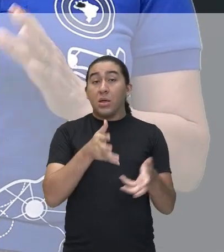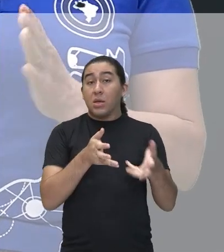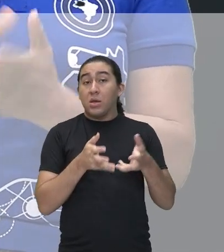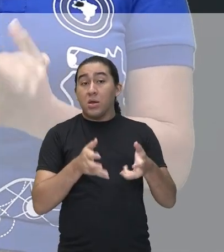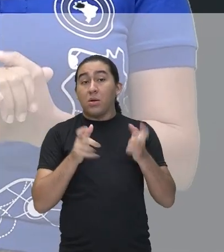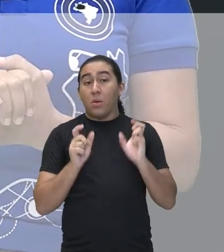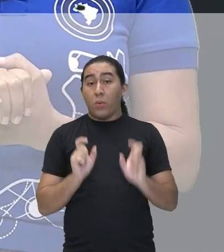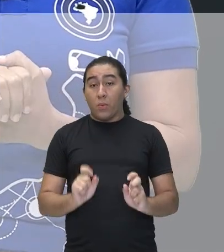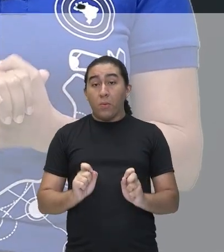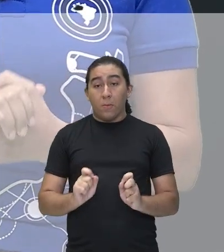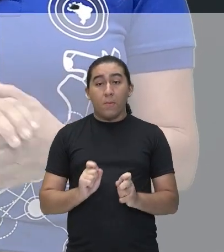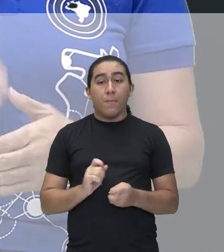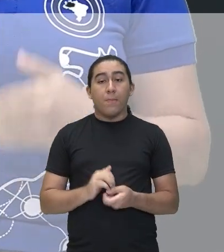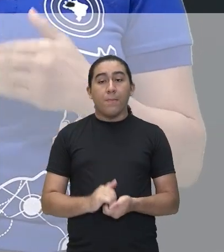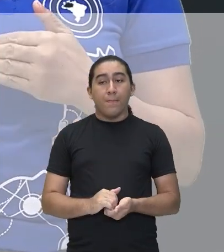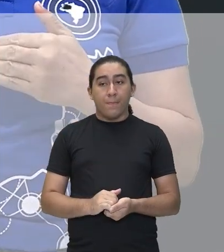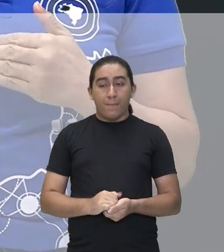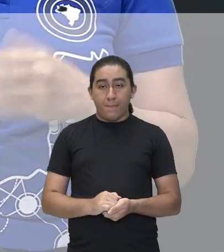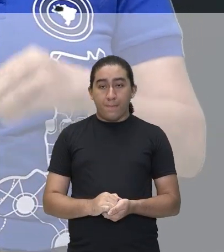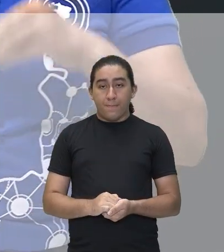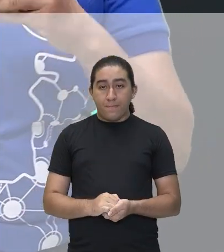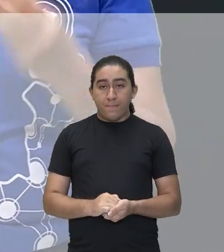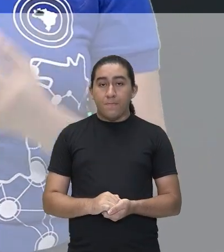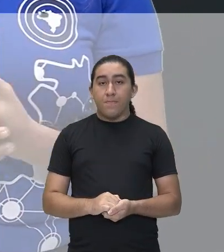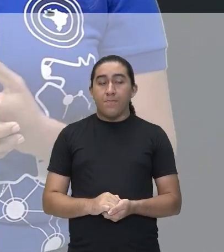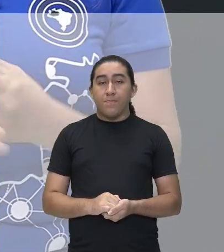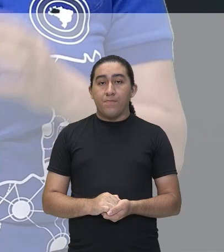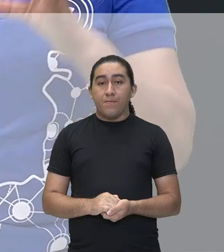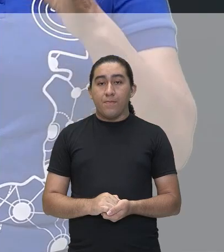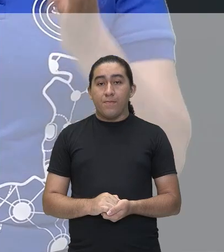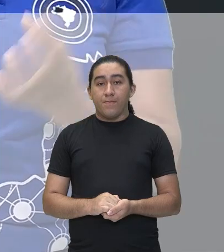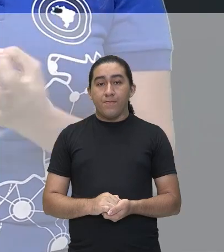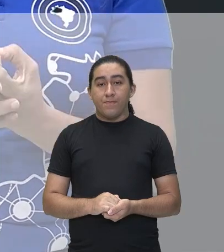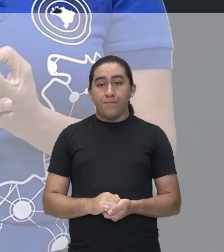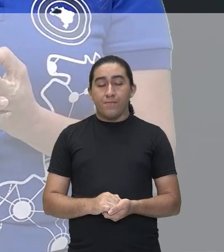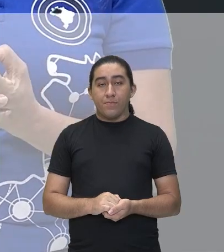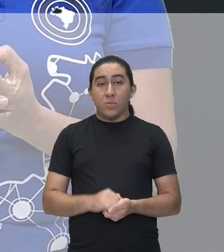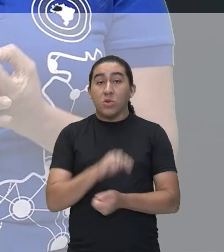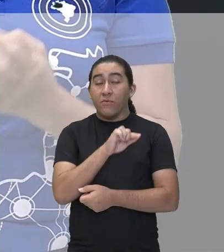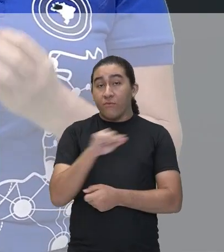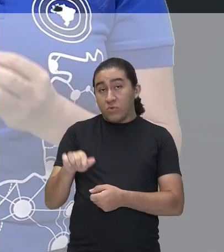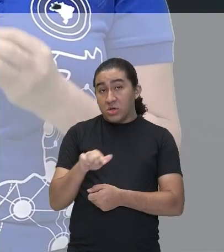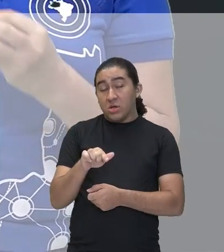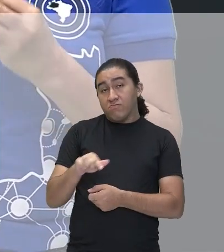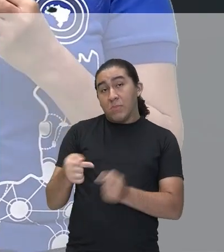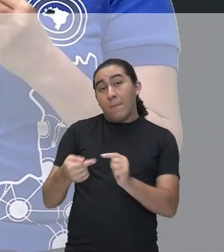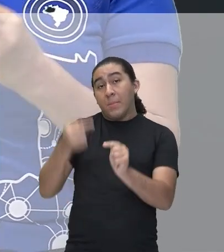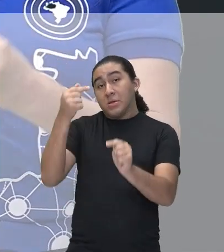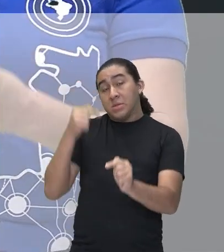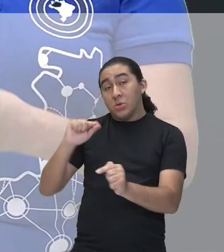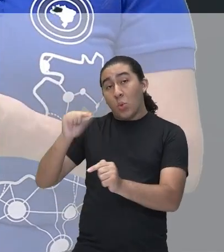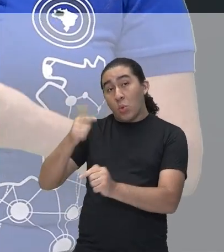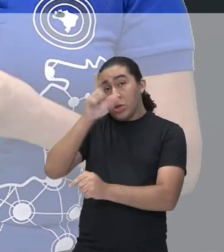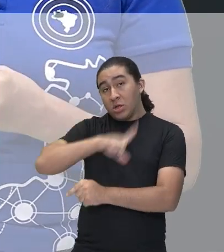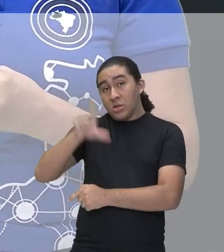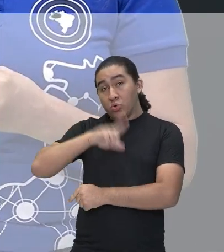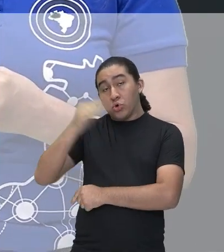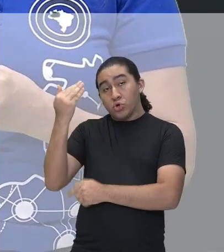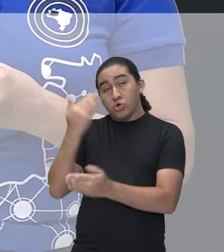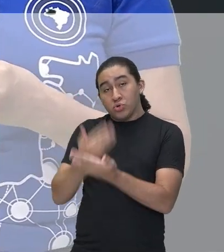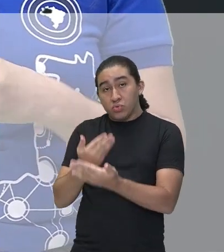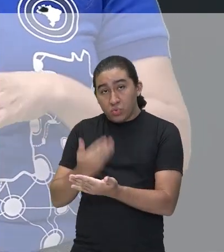né? Vocês lembram, né, que já estudaram o arcadismo. Claro que quando surge uma